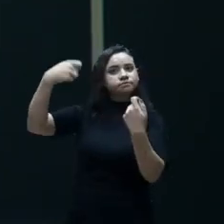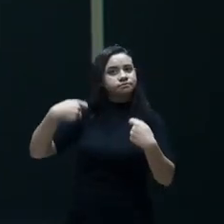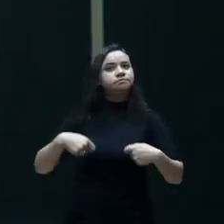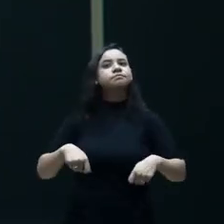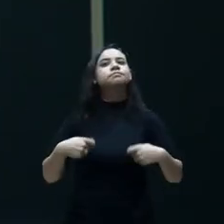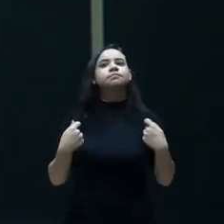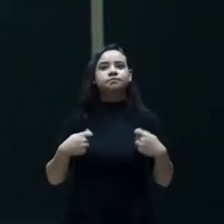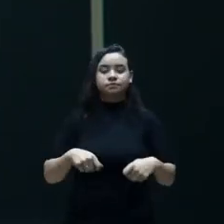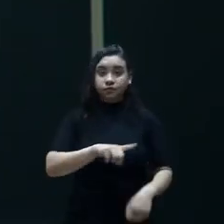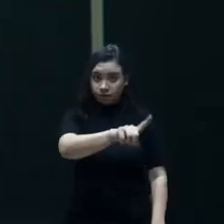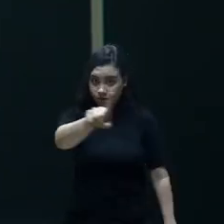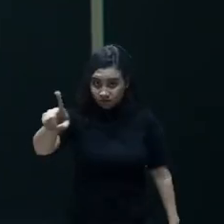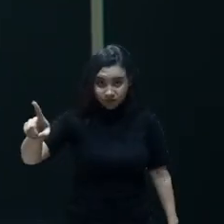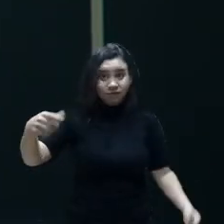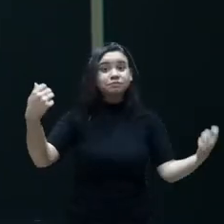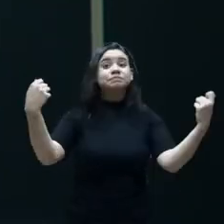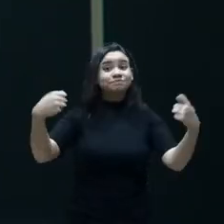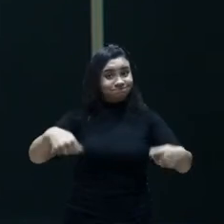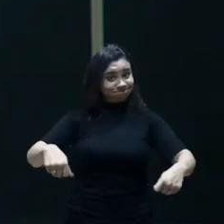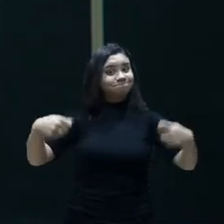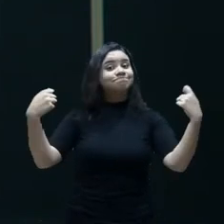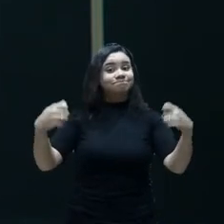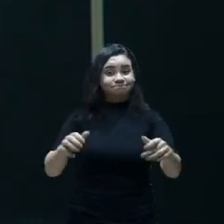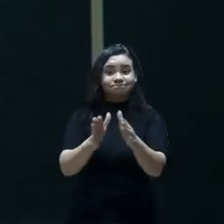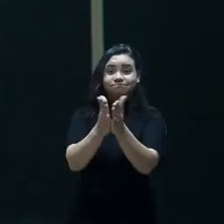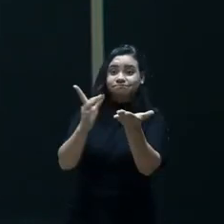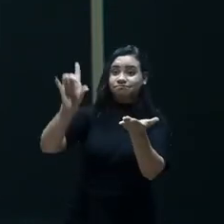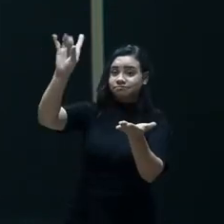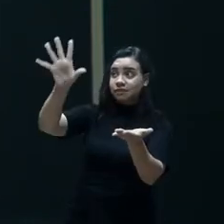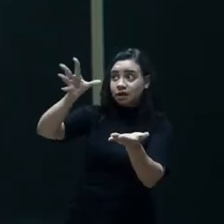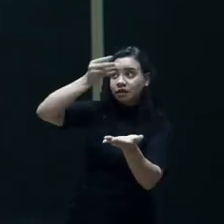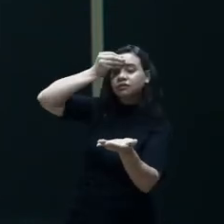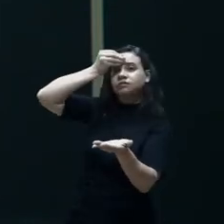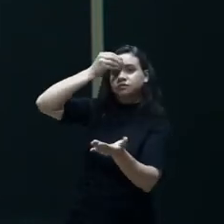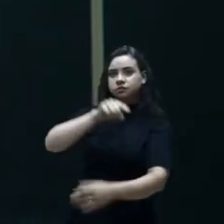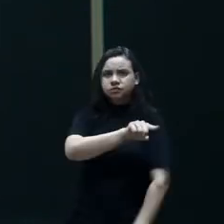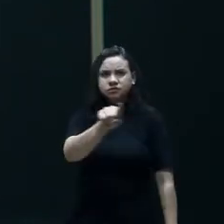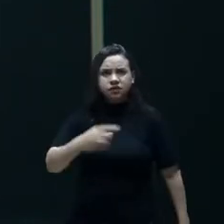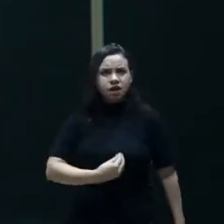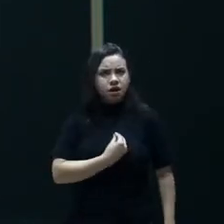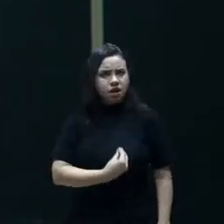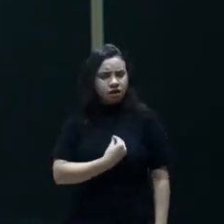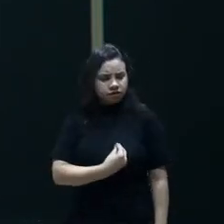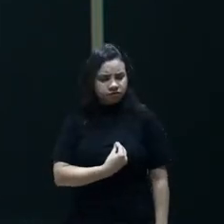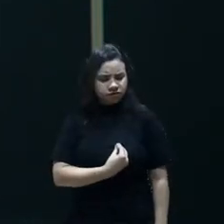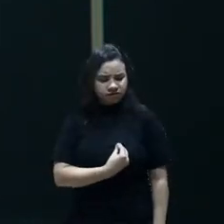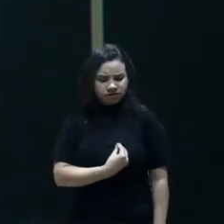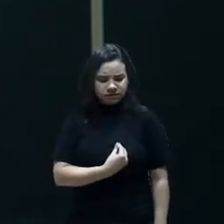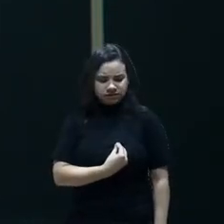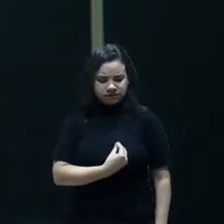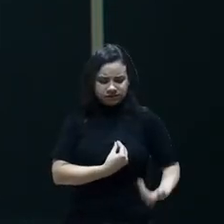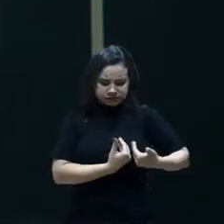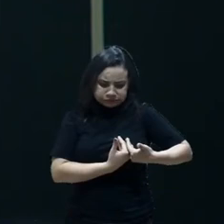Você precisa de palavra. Não adianta. Você não vai viver sem palavra de